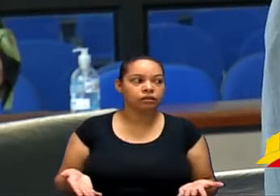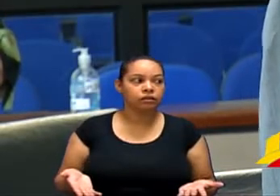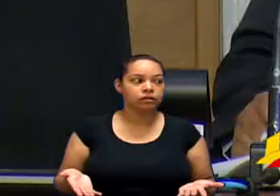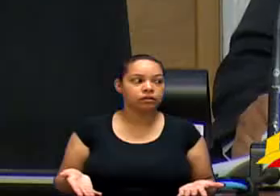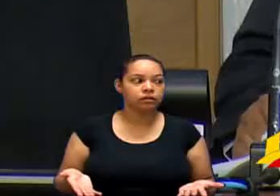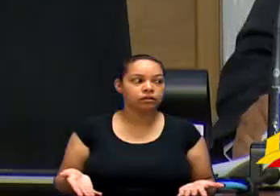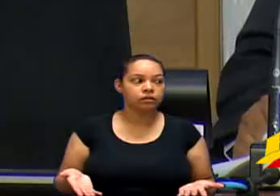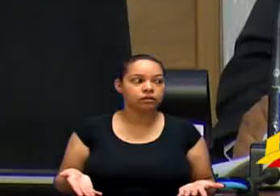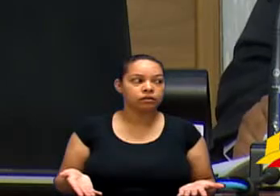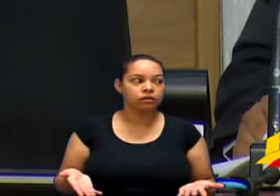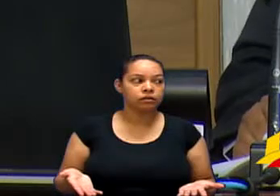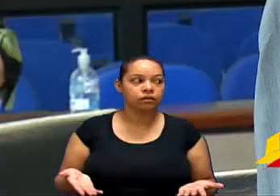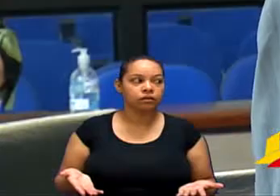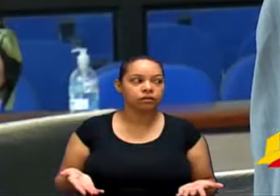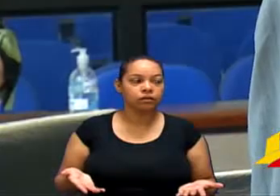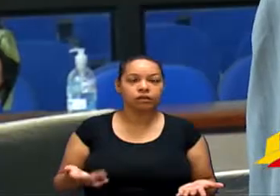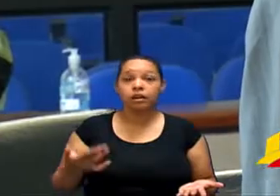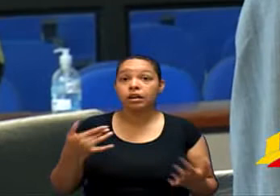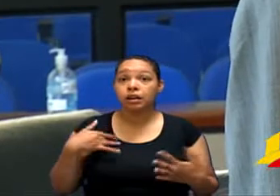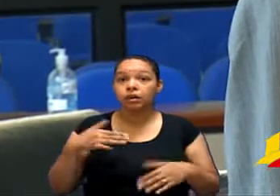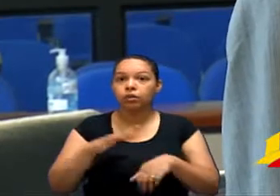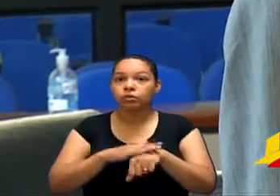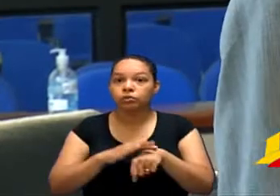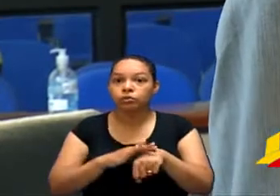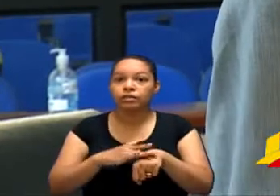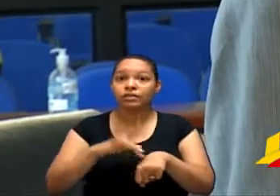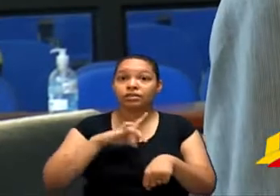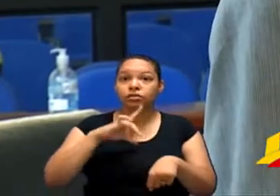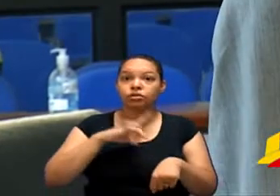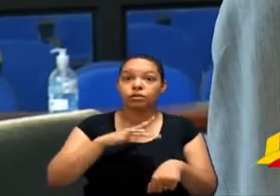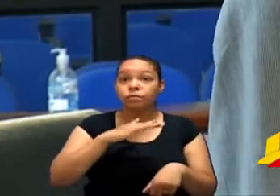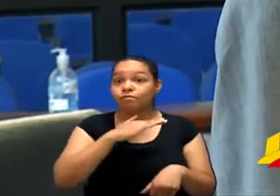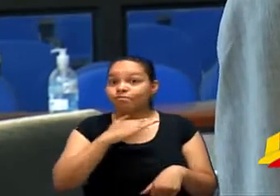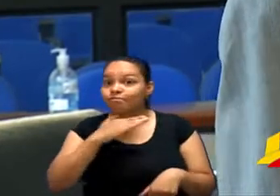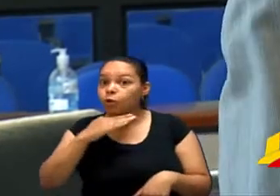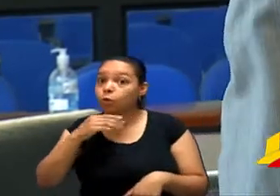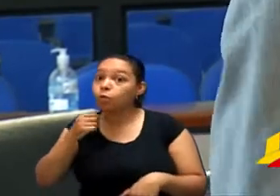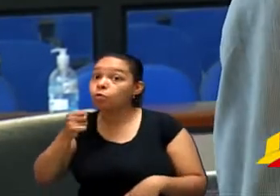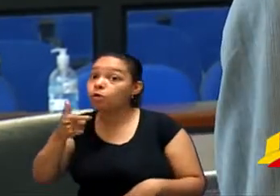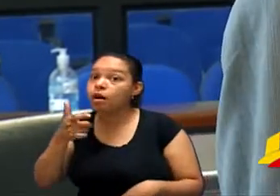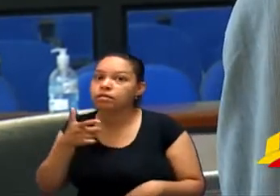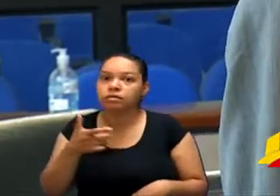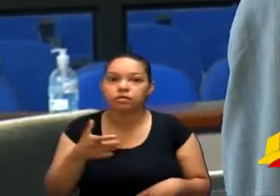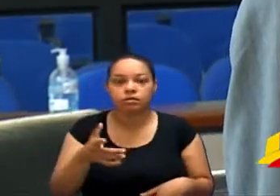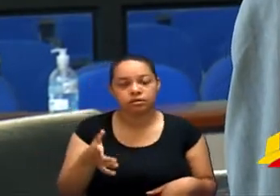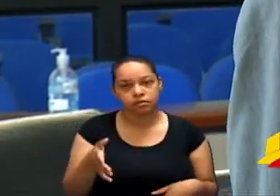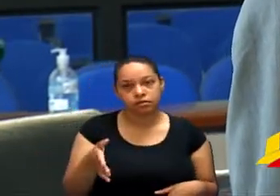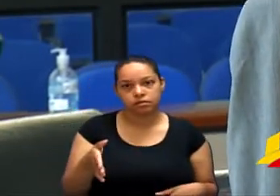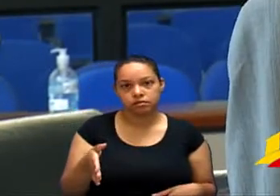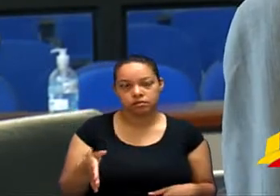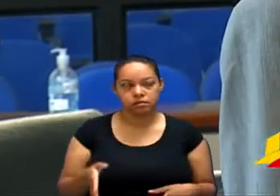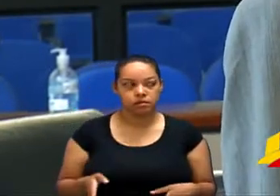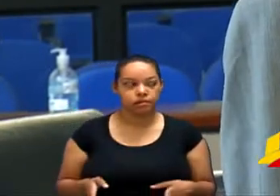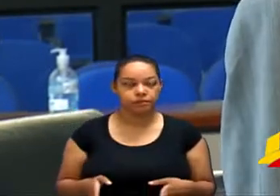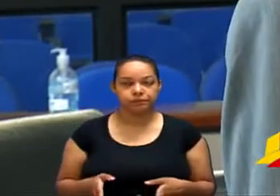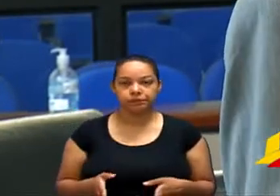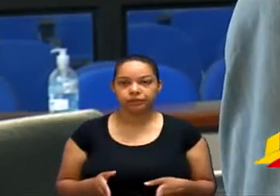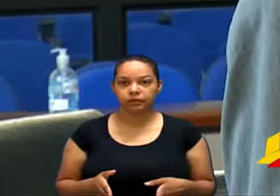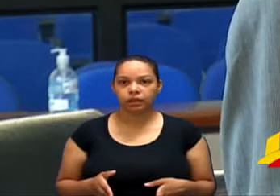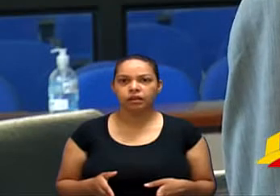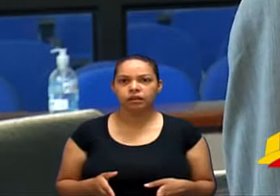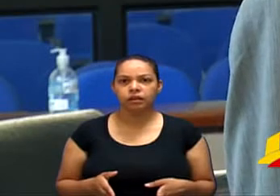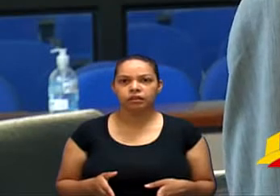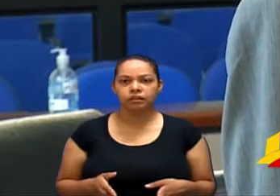eu tive uma doença mortal como essa estava entre a vida e a morte não podia me defender Olha foi de uma